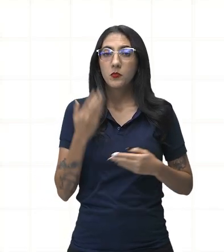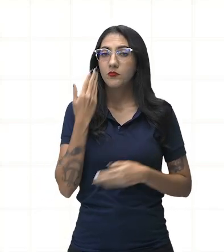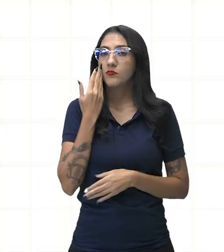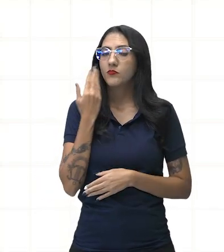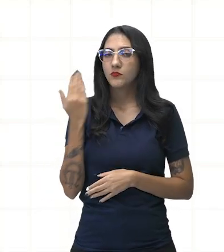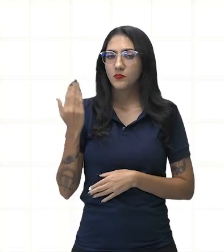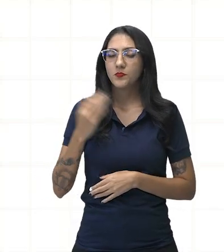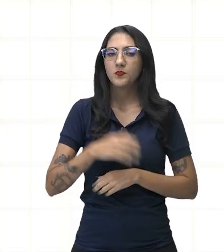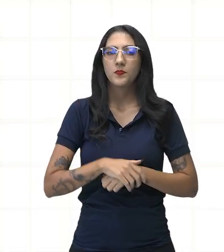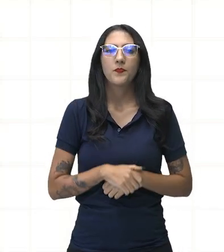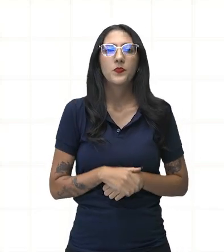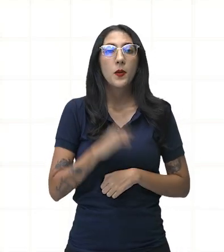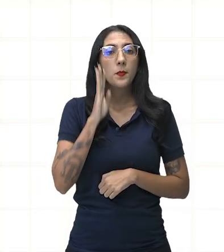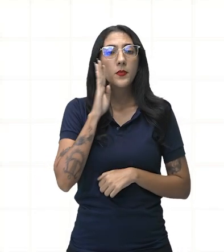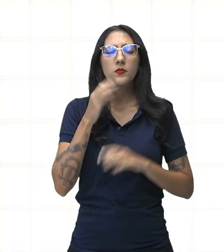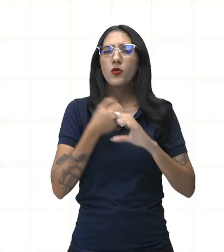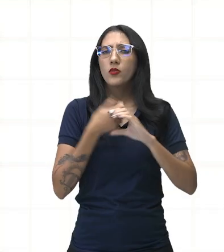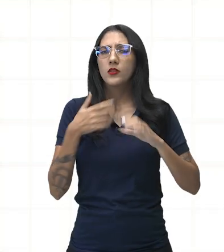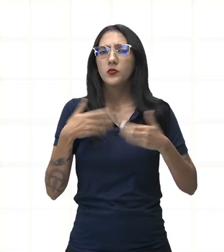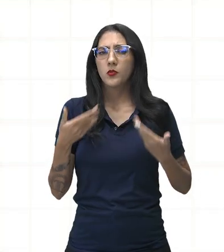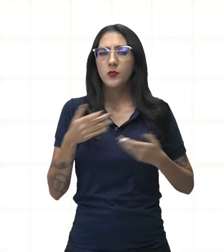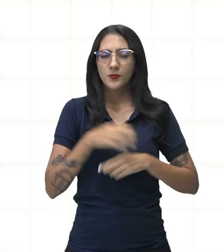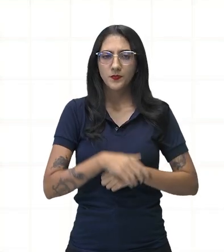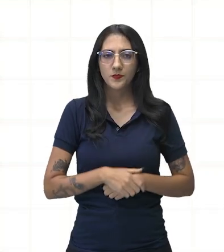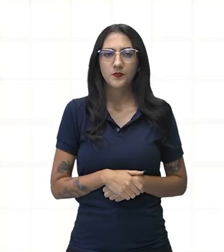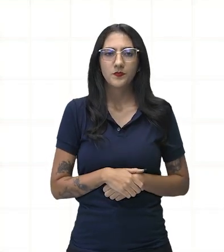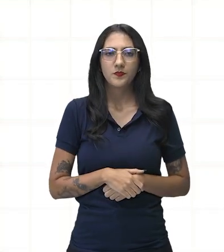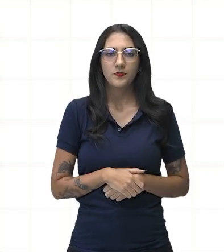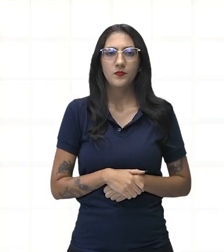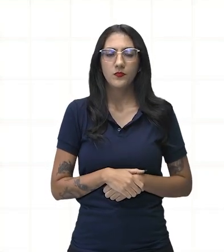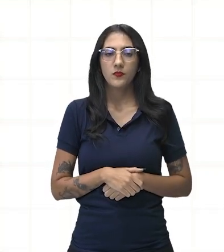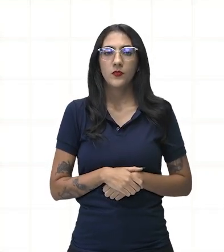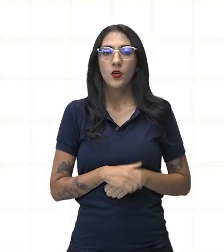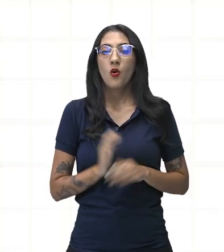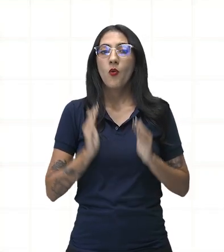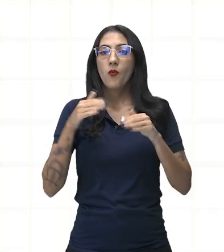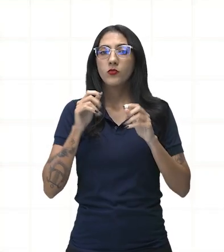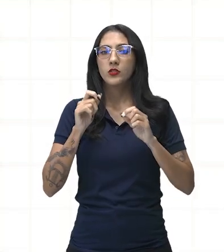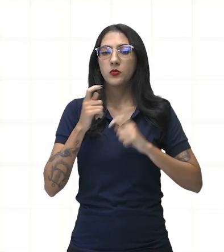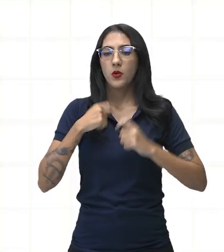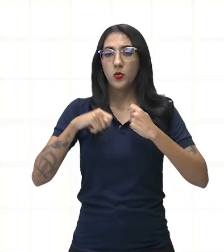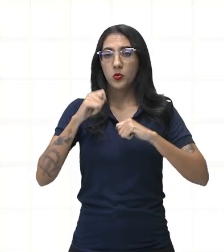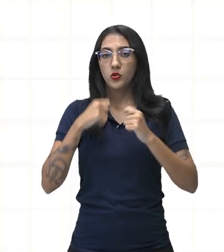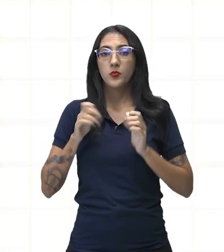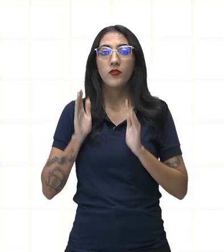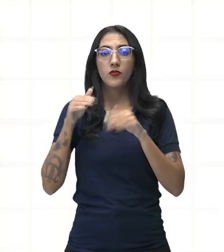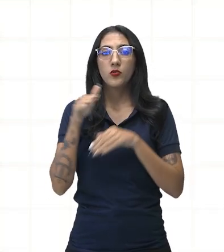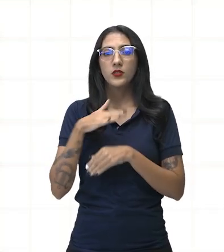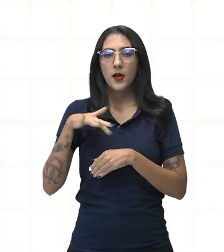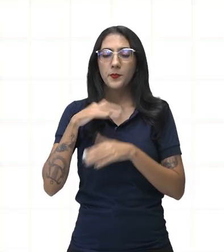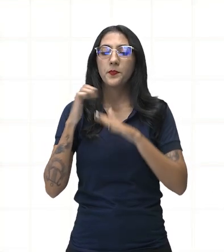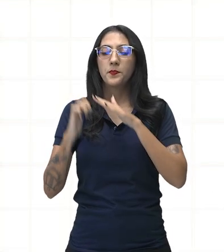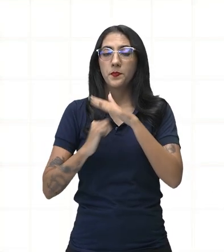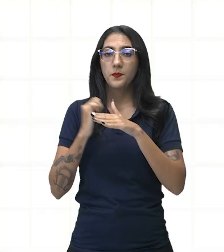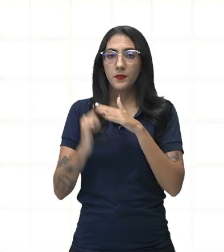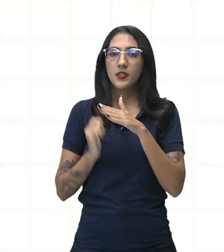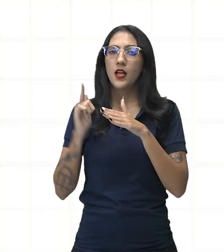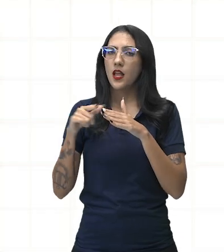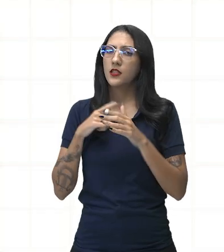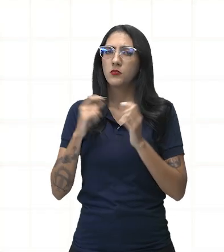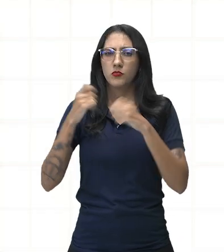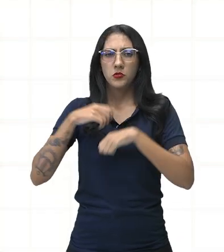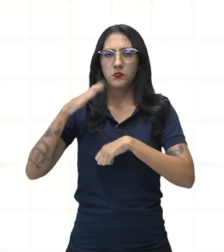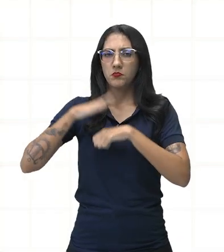gente, as principais características serão aí voltados para uma economia de mercado, onde as empresas elas vão